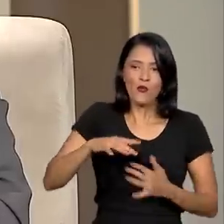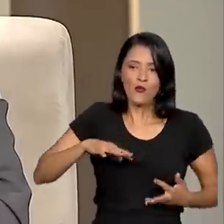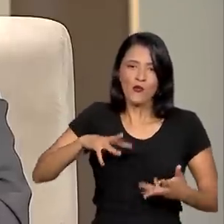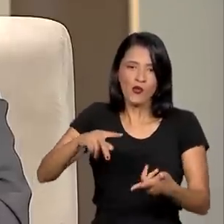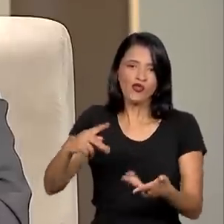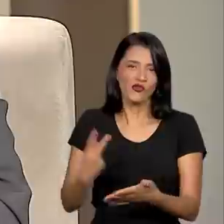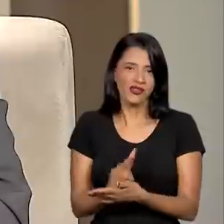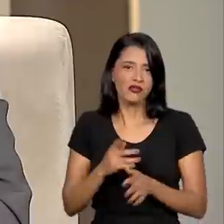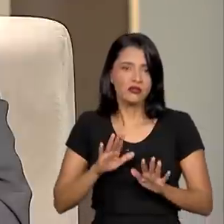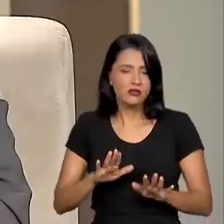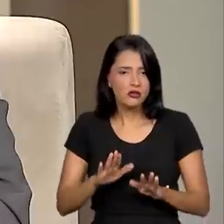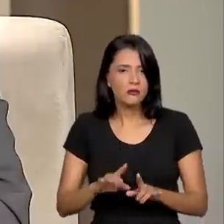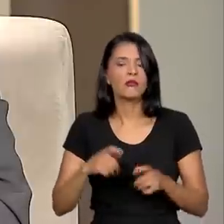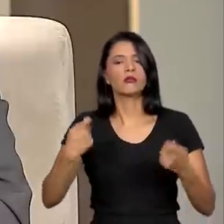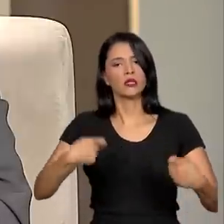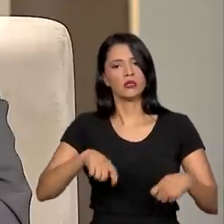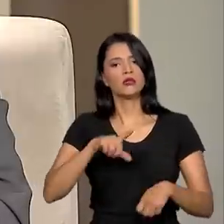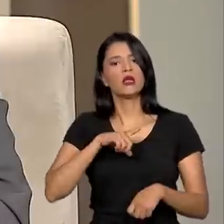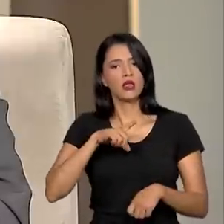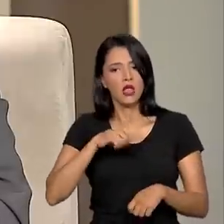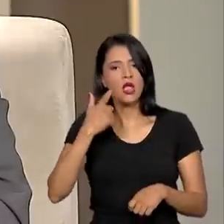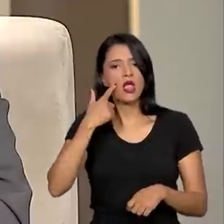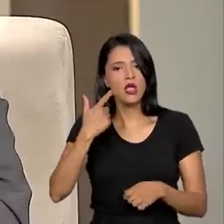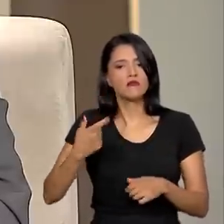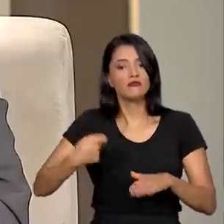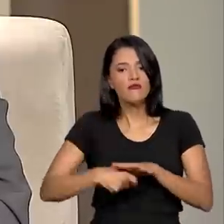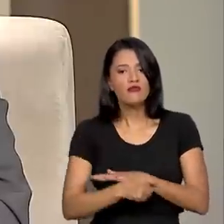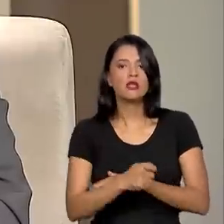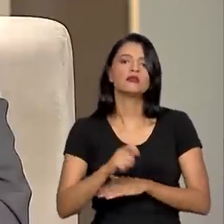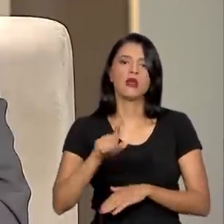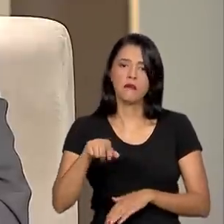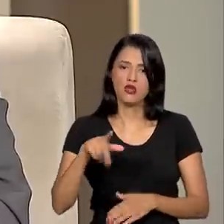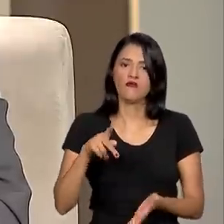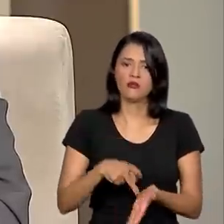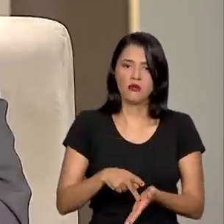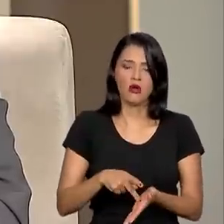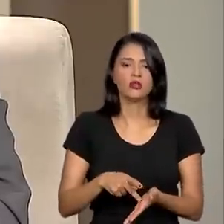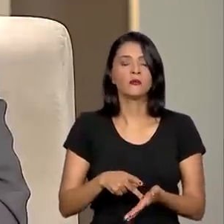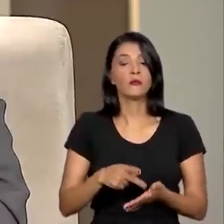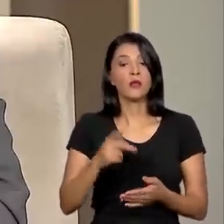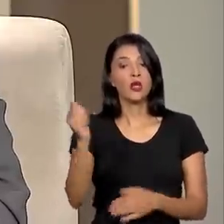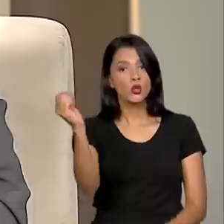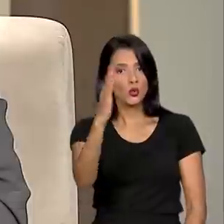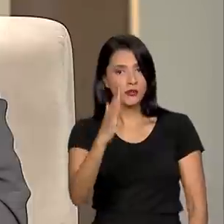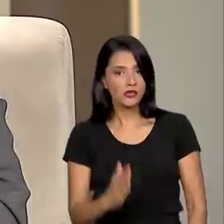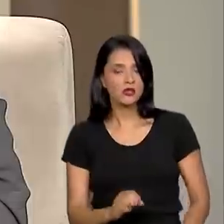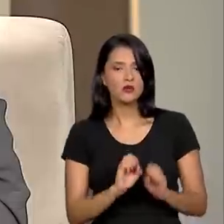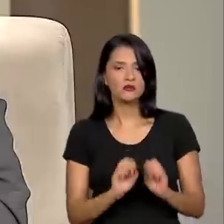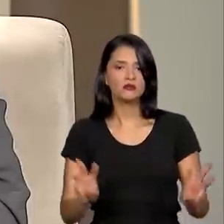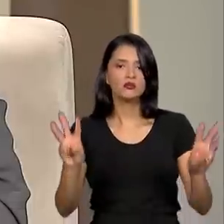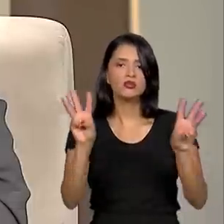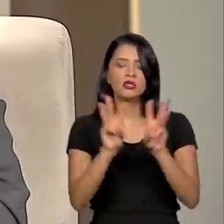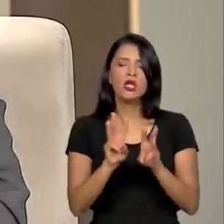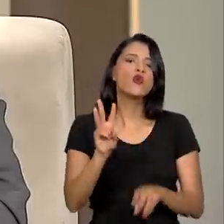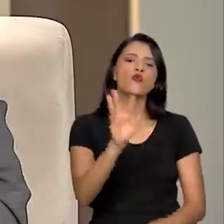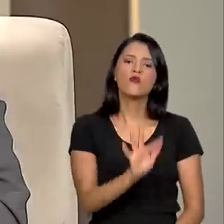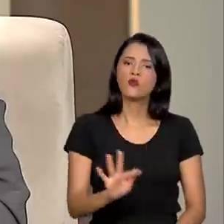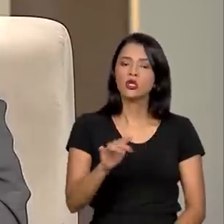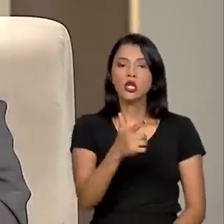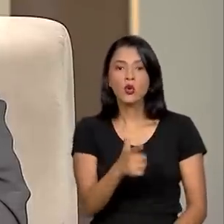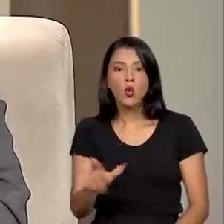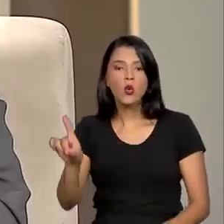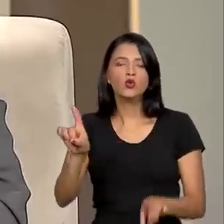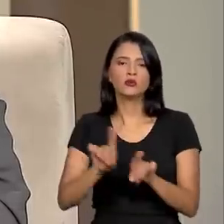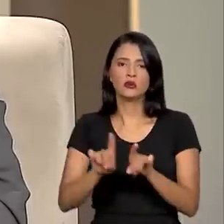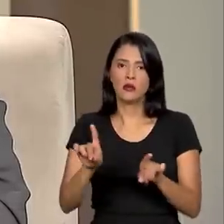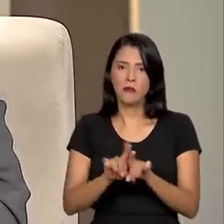canais de financiamento. No Brasil, especialmente os museus federais, eles têm ainda um outro grilhão, uma